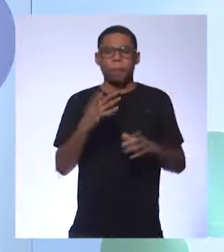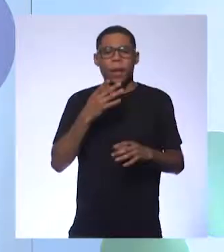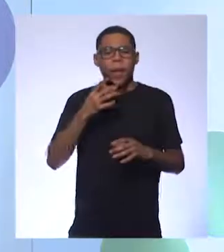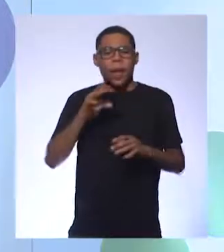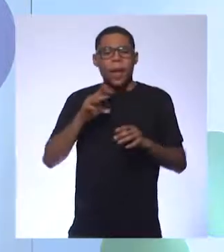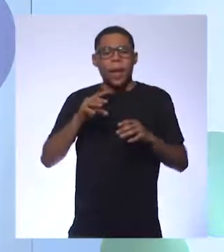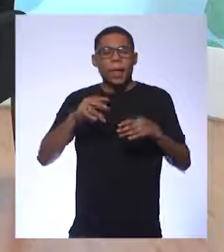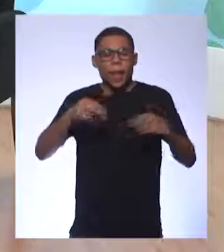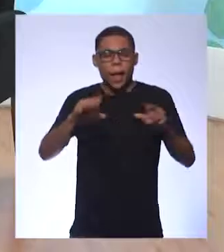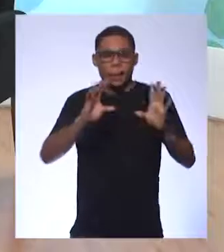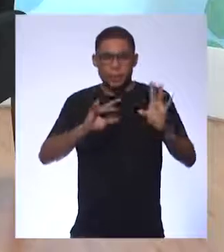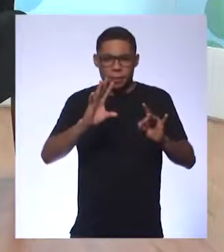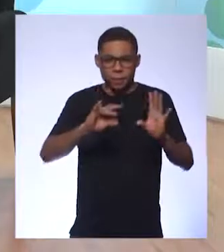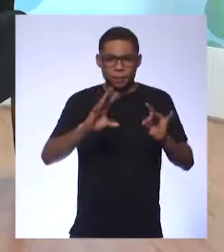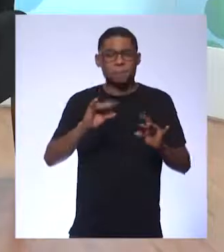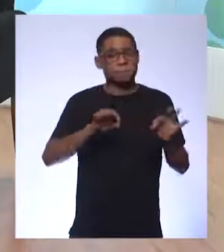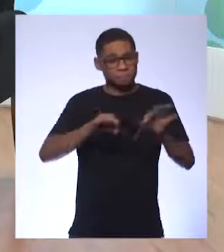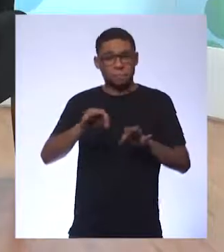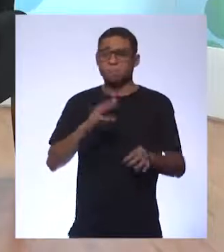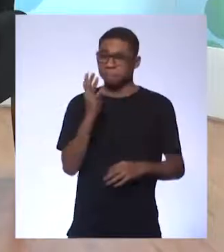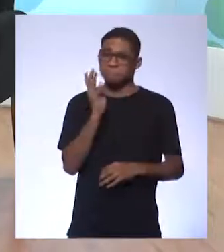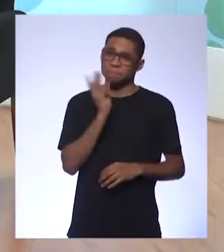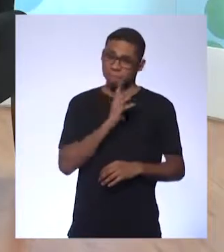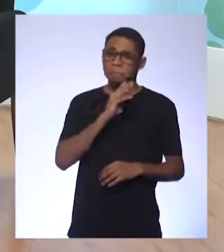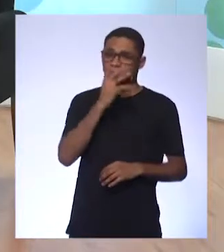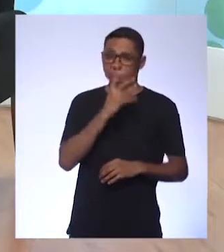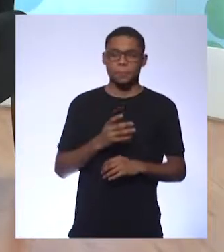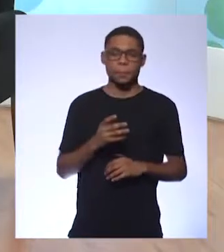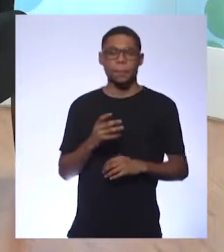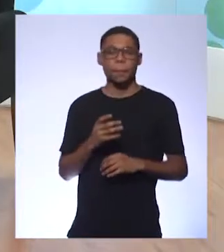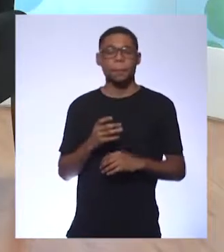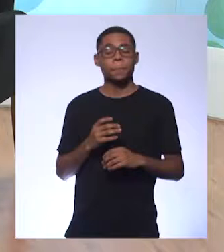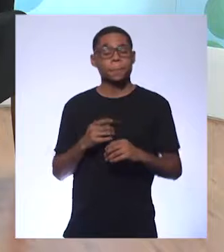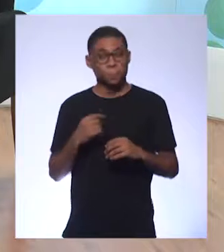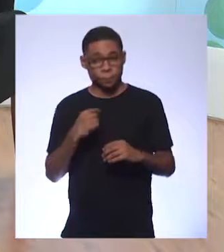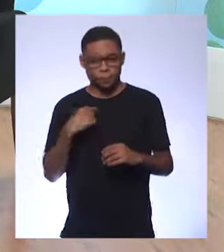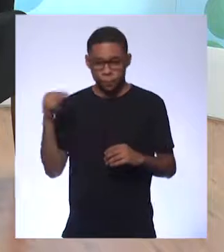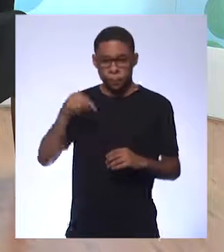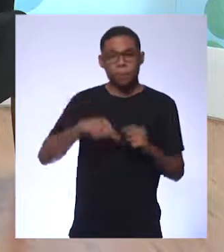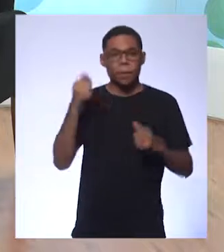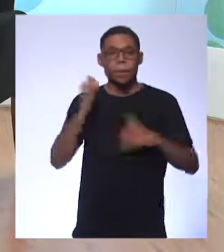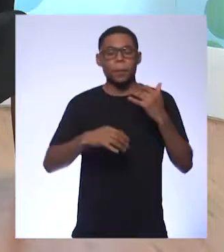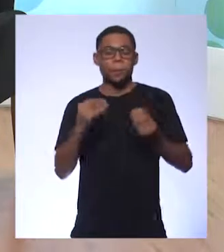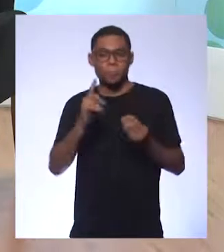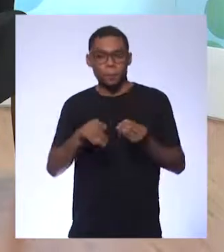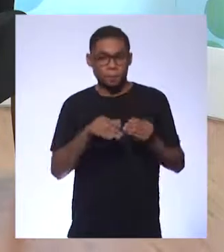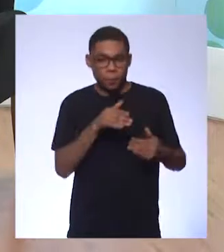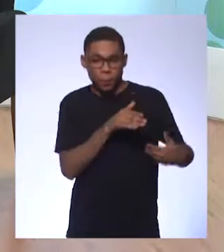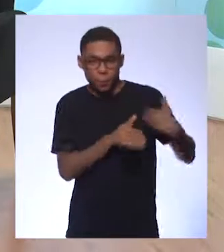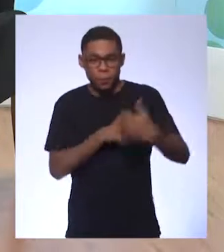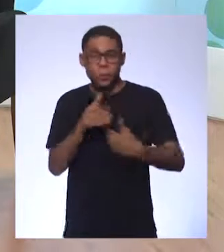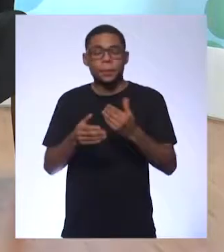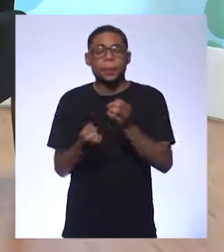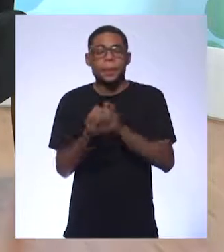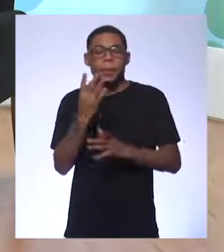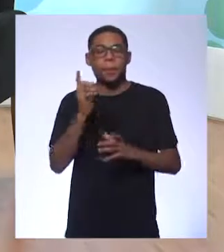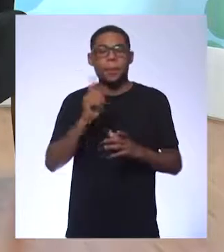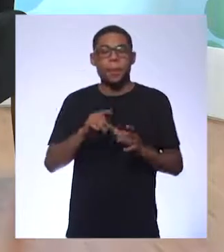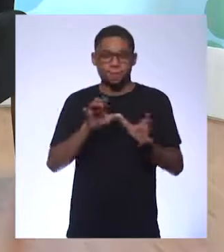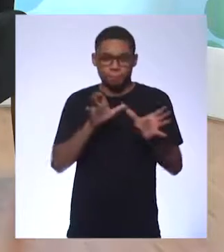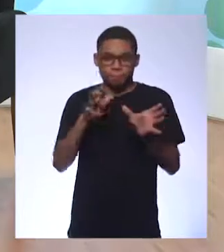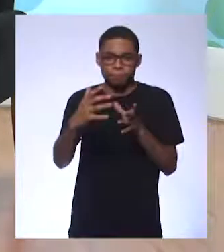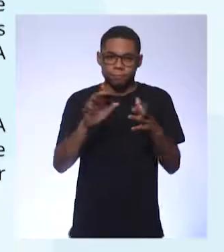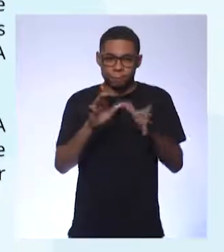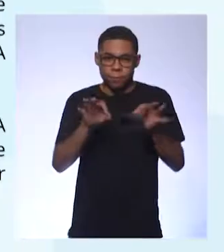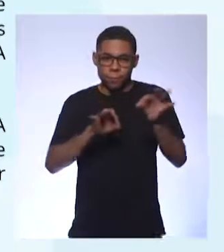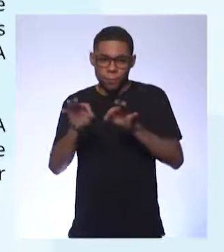Então não é materialidade. Vamos lá, turma. Eu trouxe para vocês, para conversar, na verdade, sobre o processo de criação em escultura. Então, existem